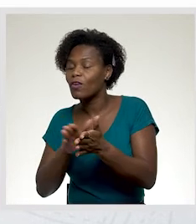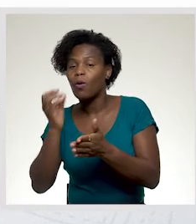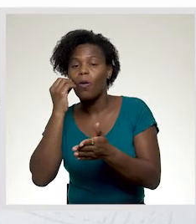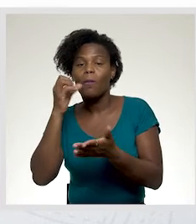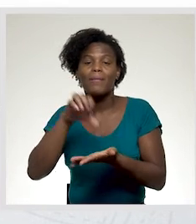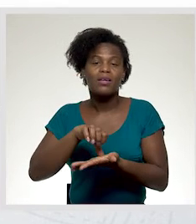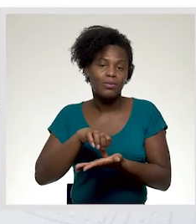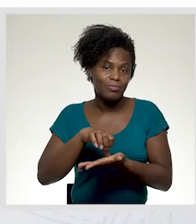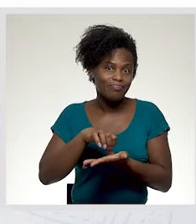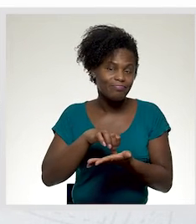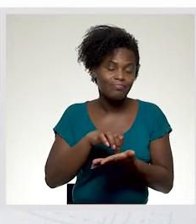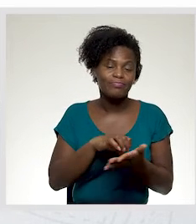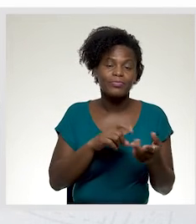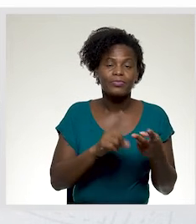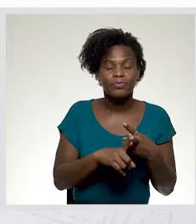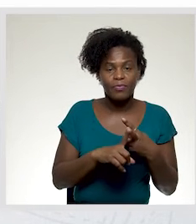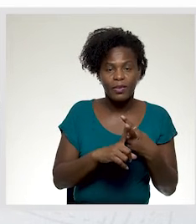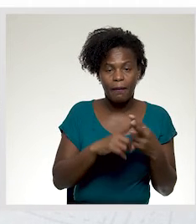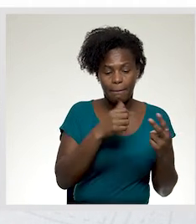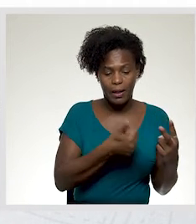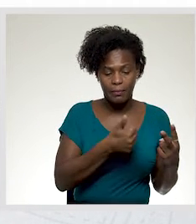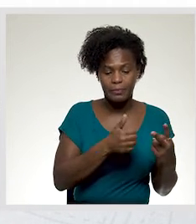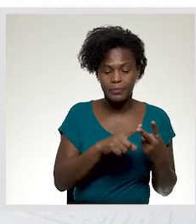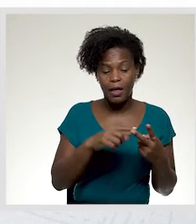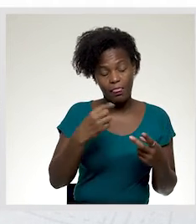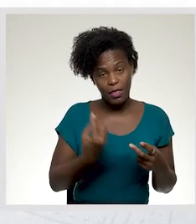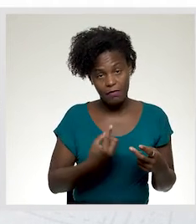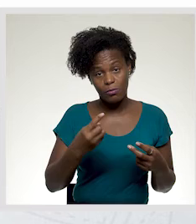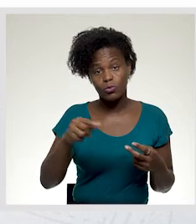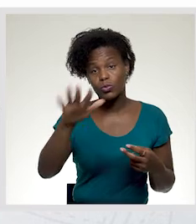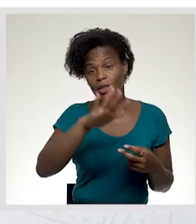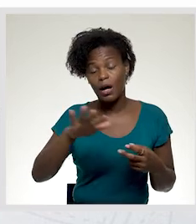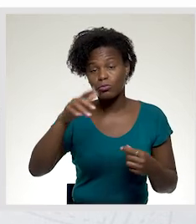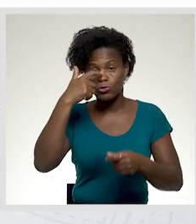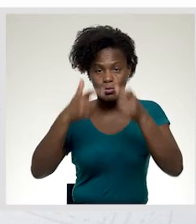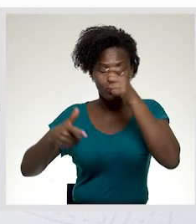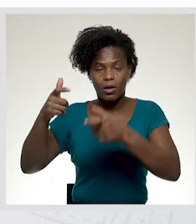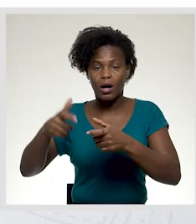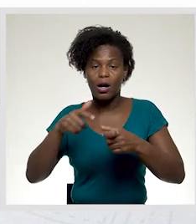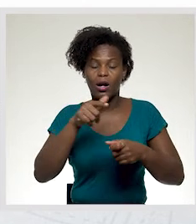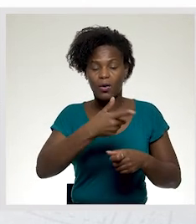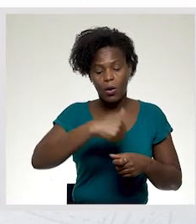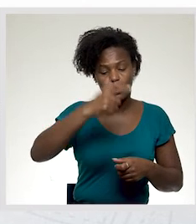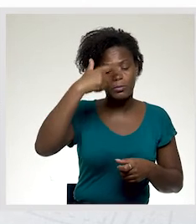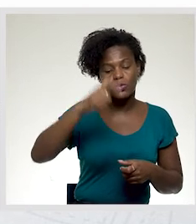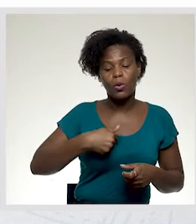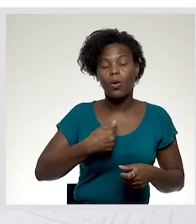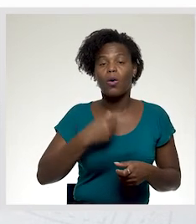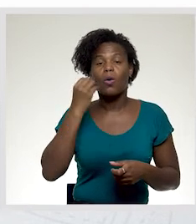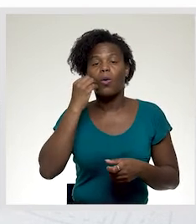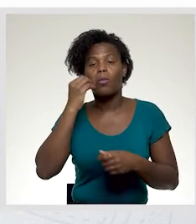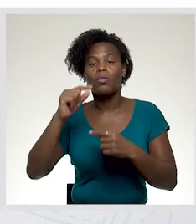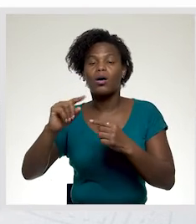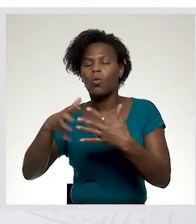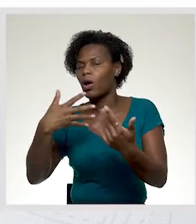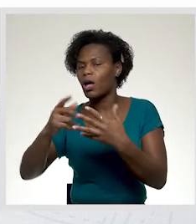um meio. A linha B, devemos usar a humanidade tanto na nossa pessoa como a